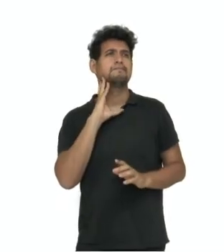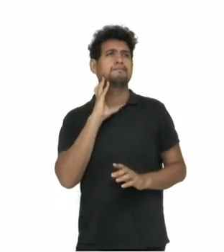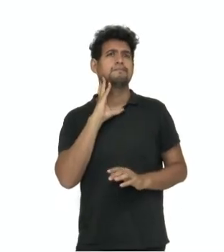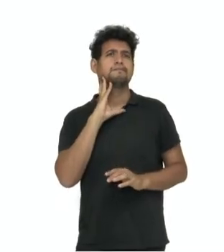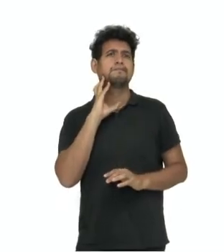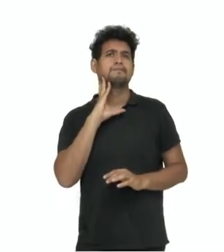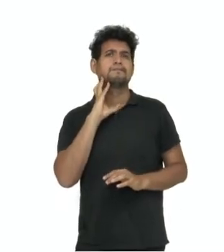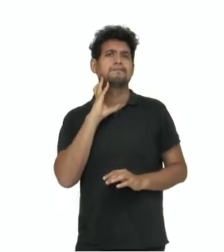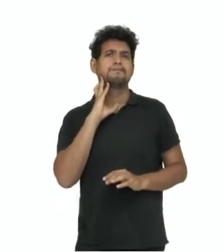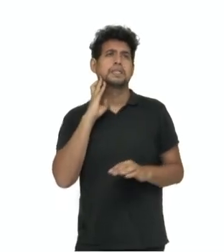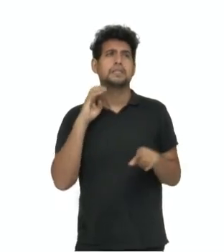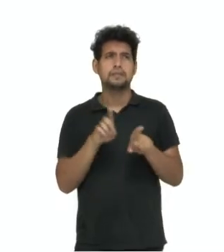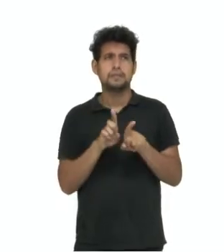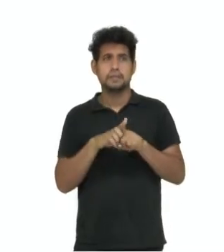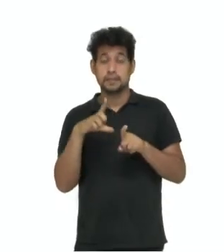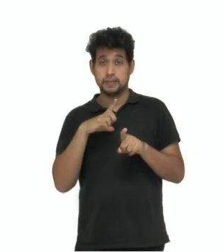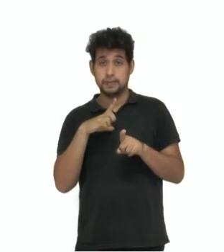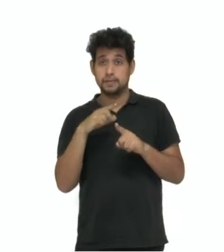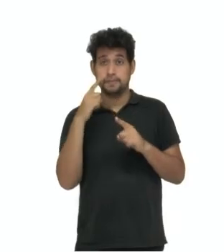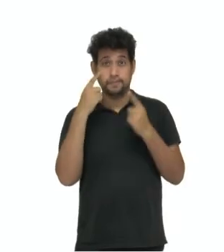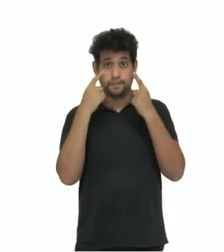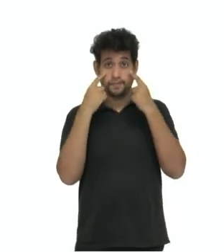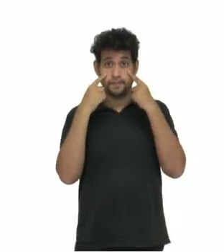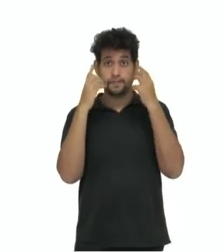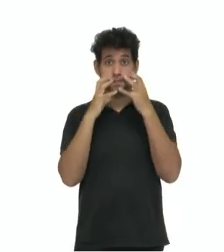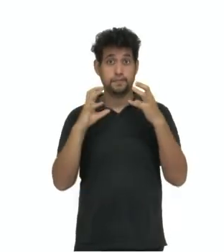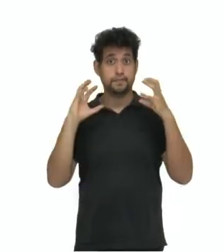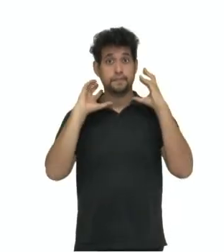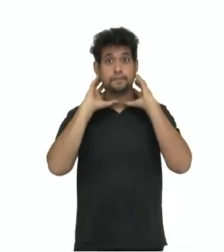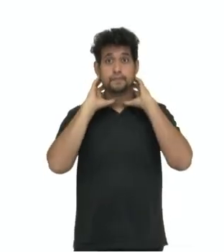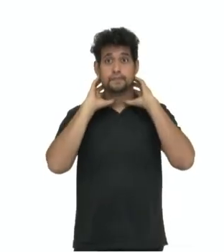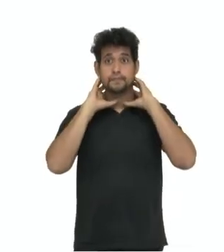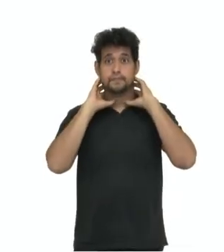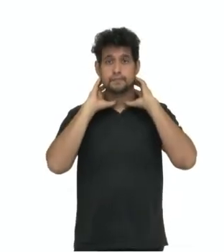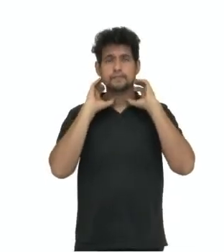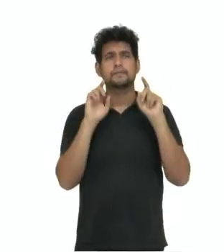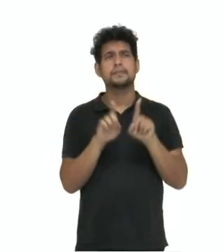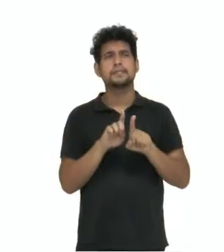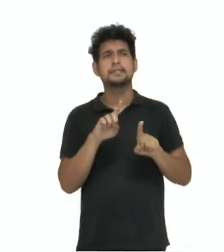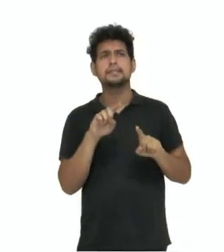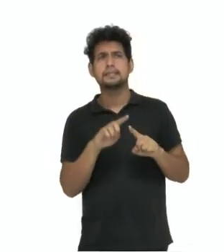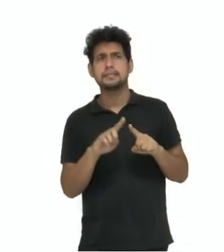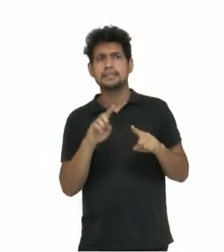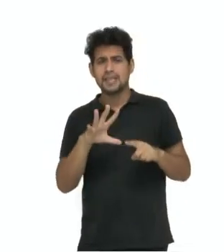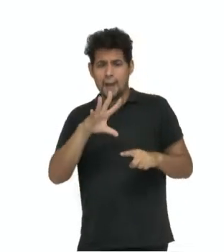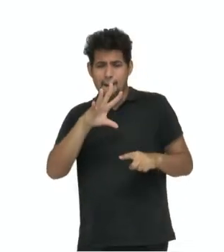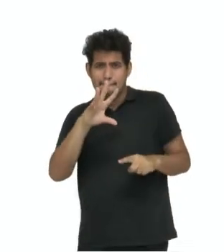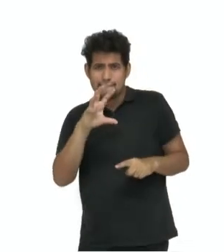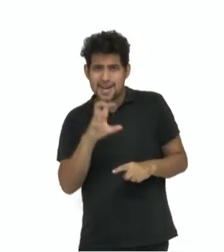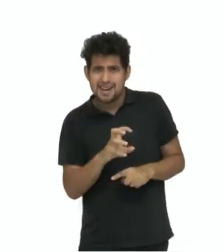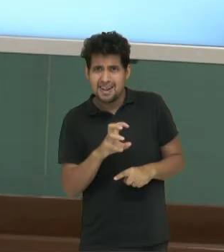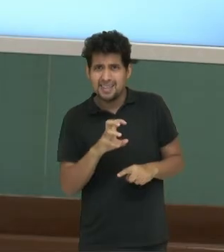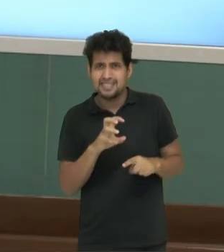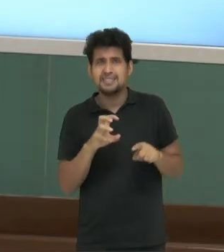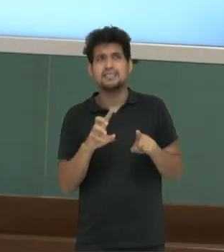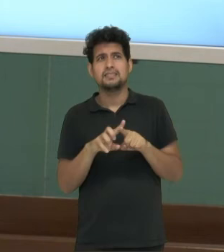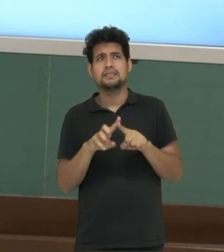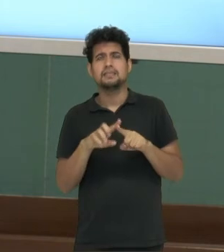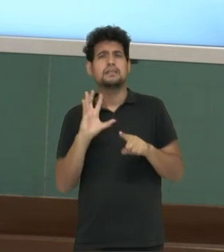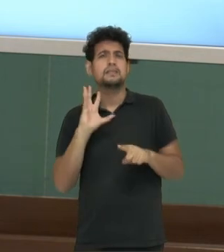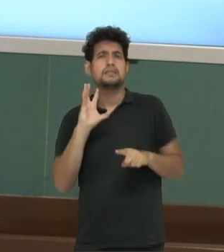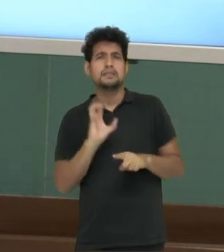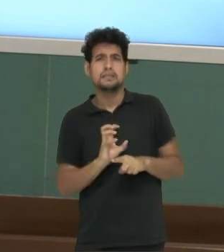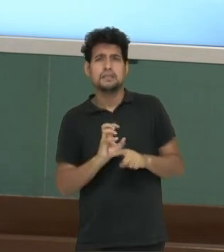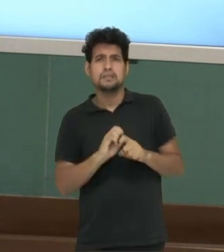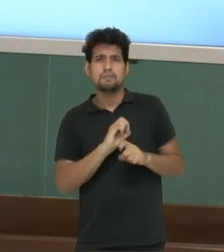parte que tem aqui atrás dos olhos, né? Do sapo. E se for pressionada, ela vai produzir,